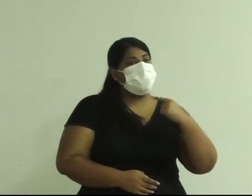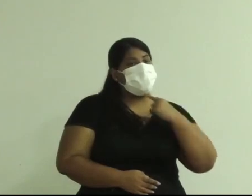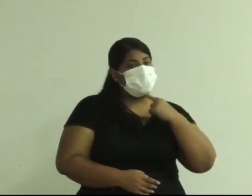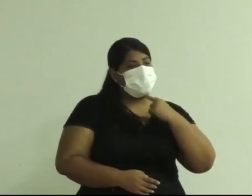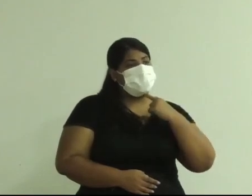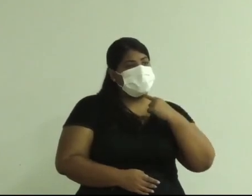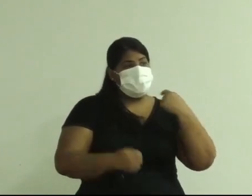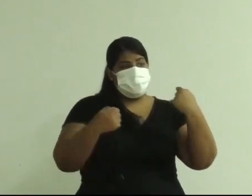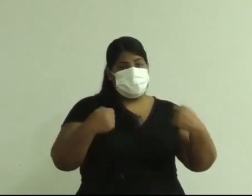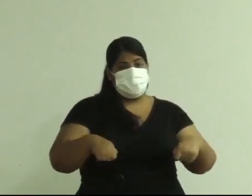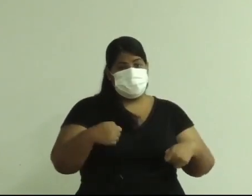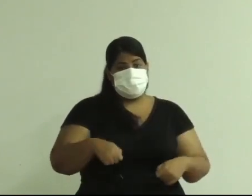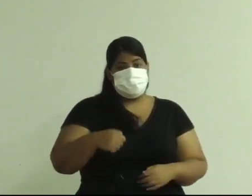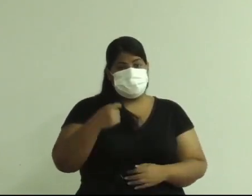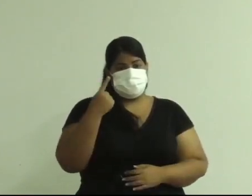Foram necessários